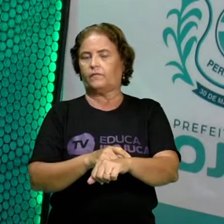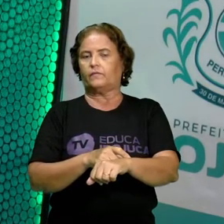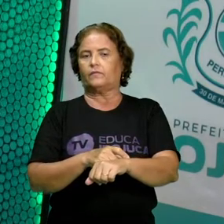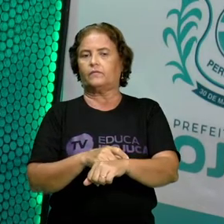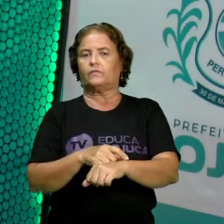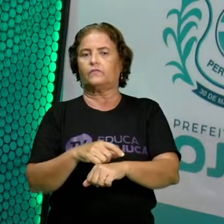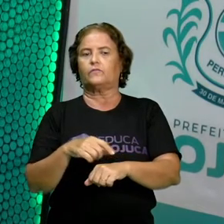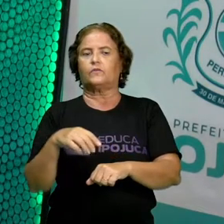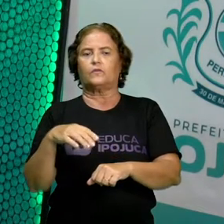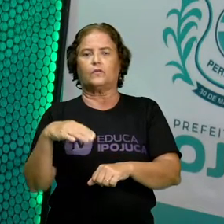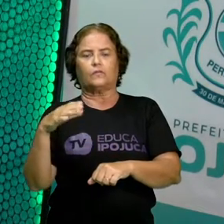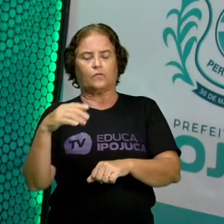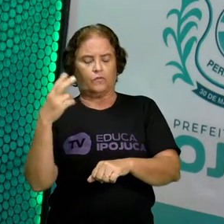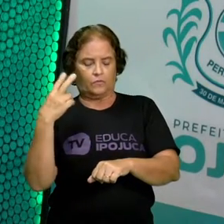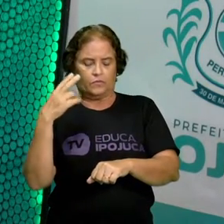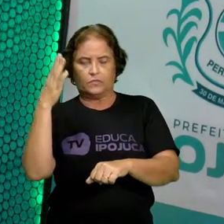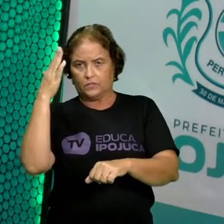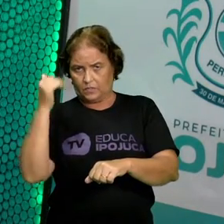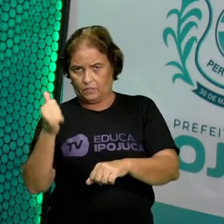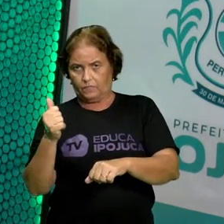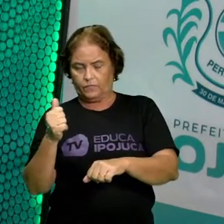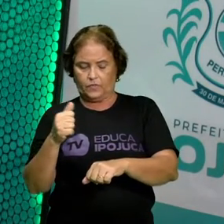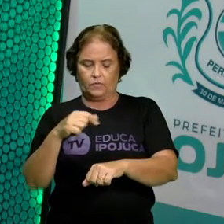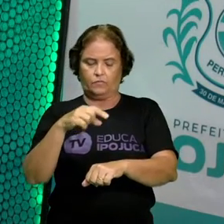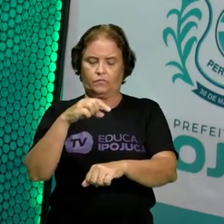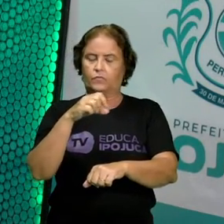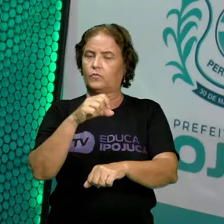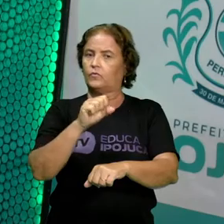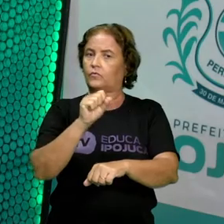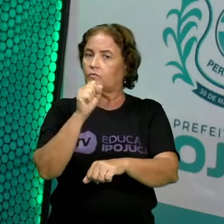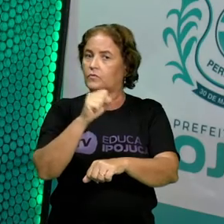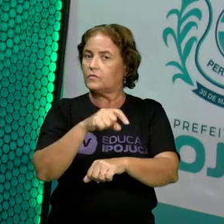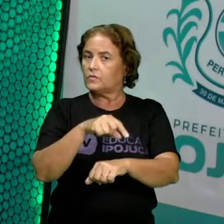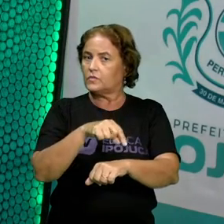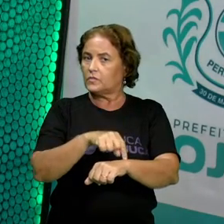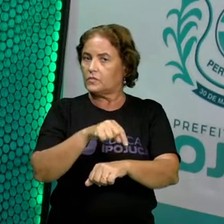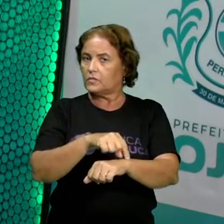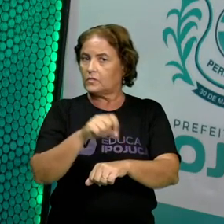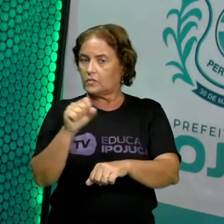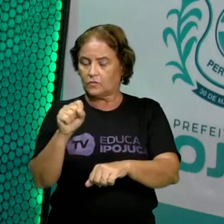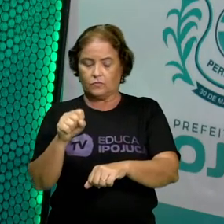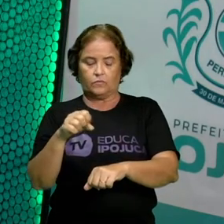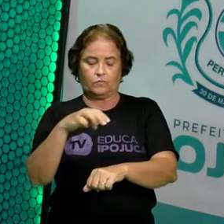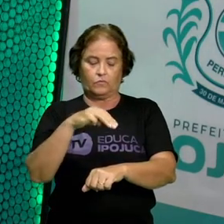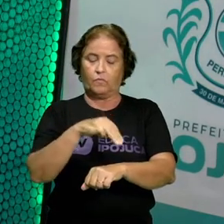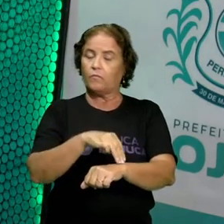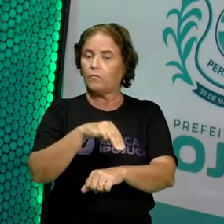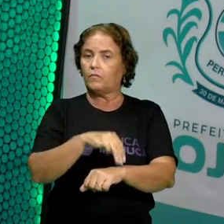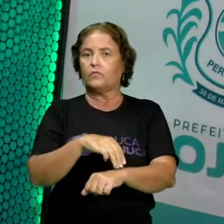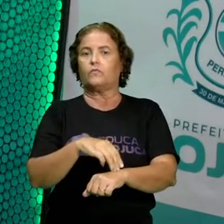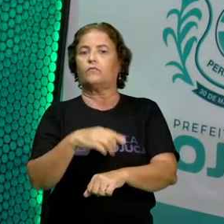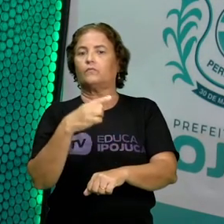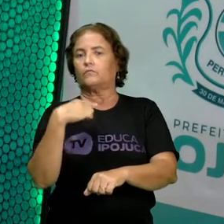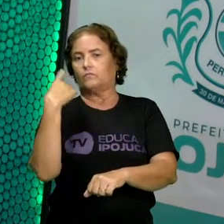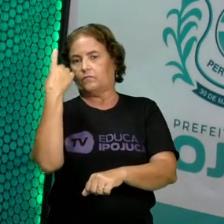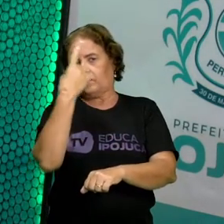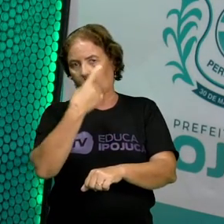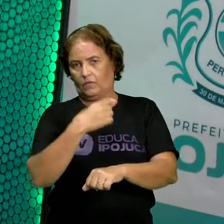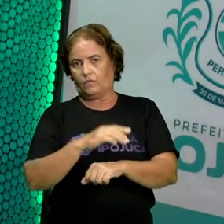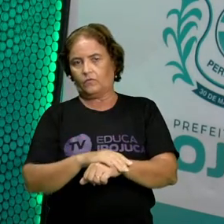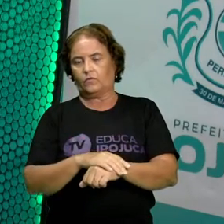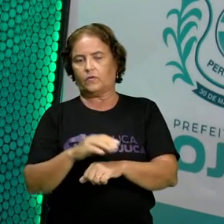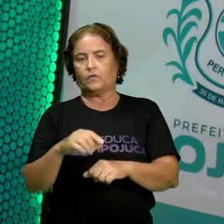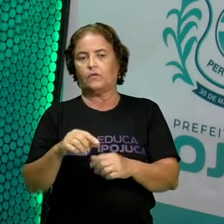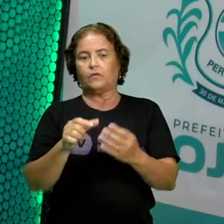passagem dos segundos, minutos e horas. Já o calendário, podemos observar